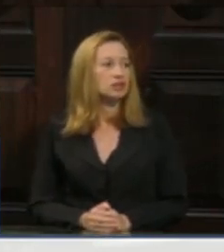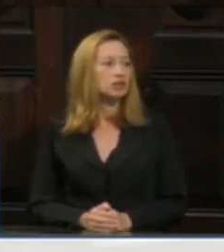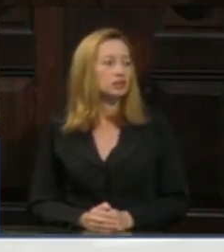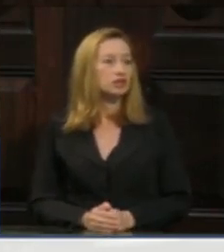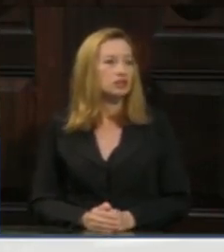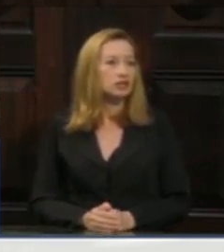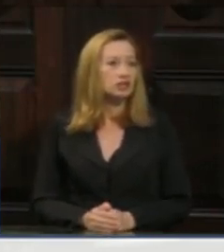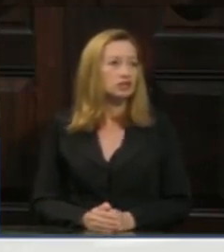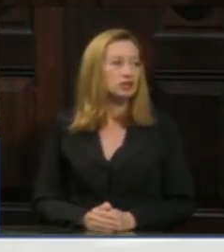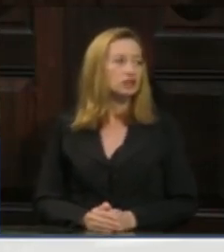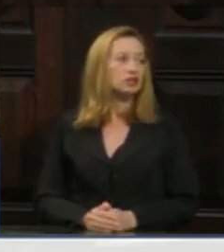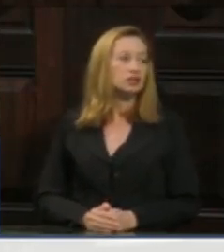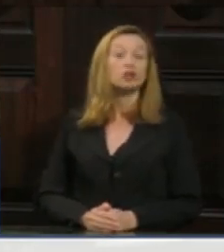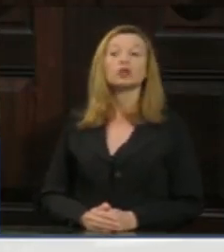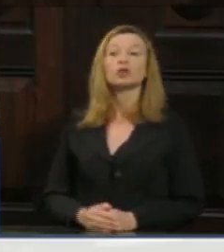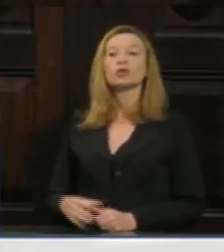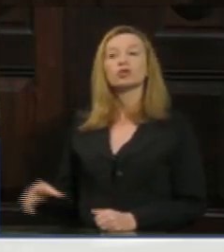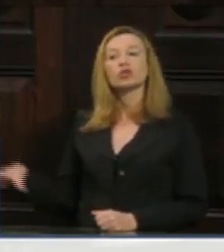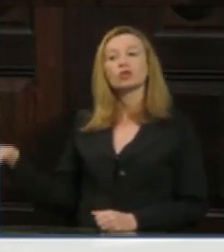junto com o Pezão.